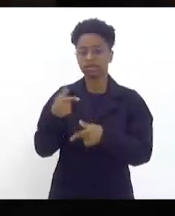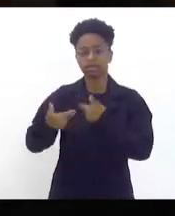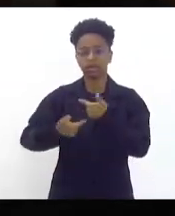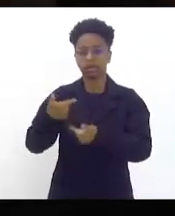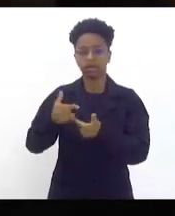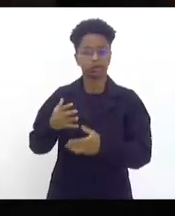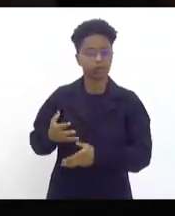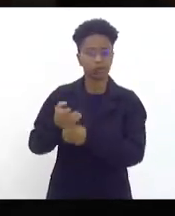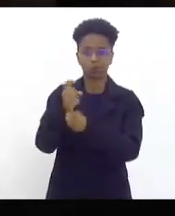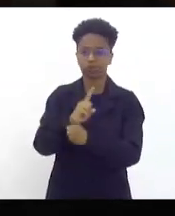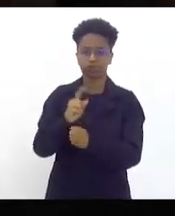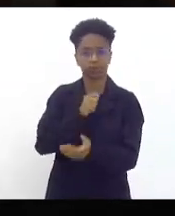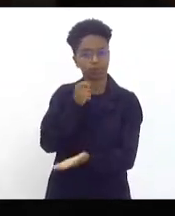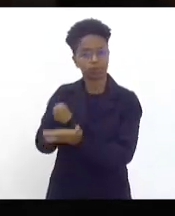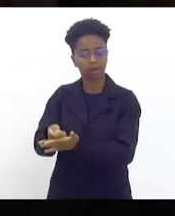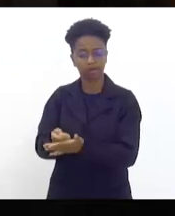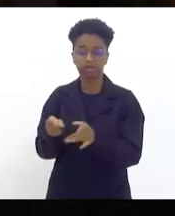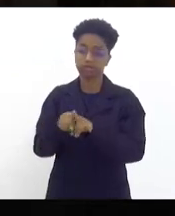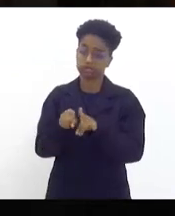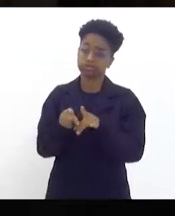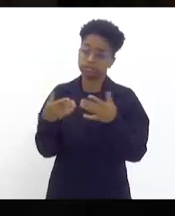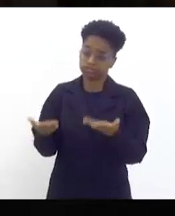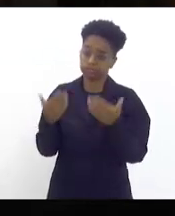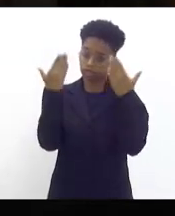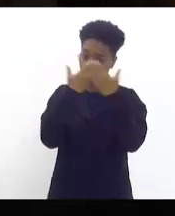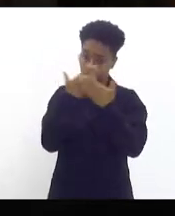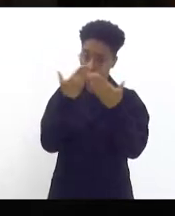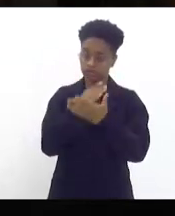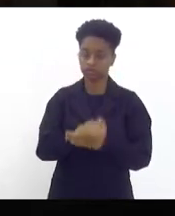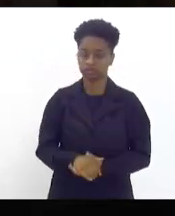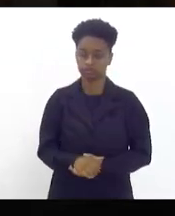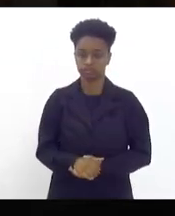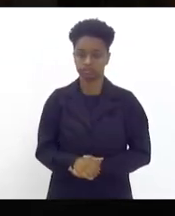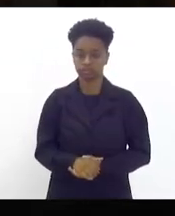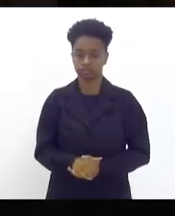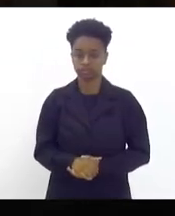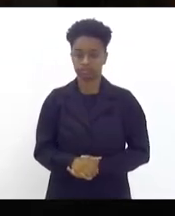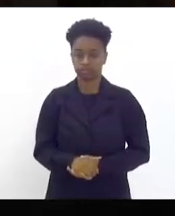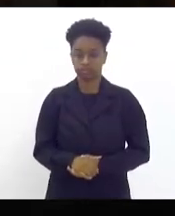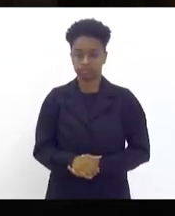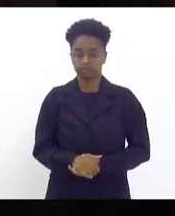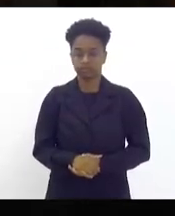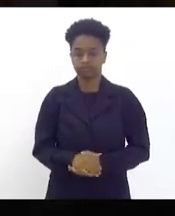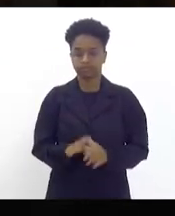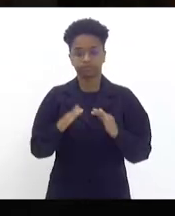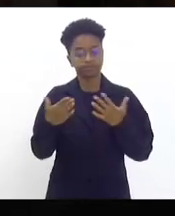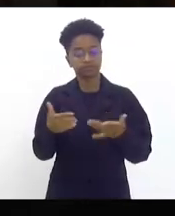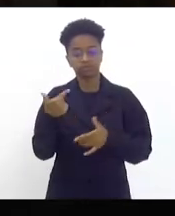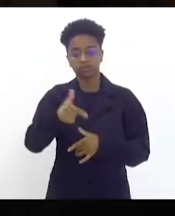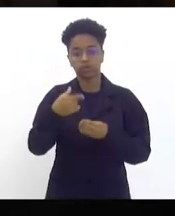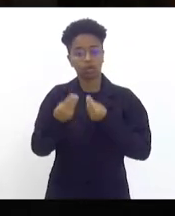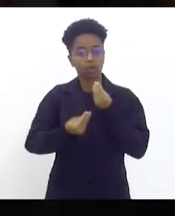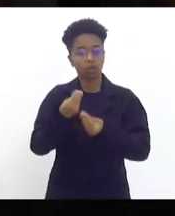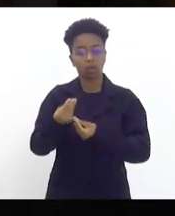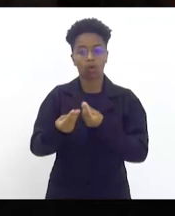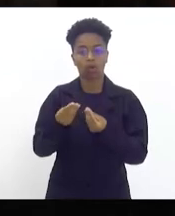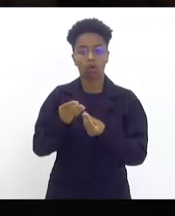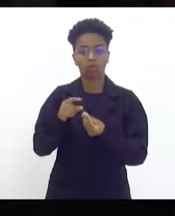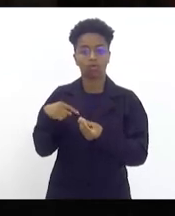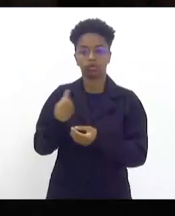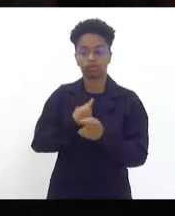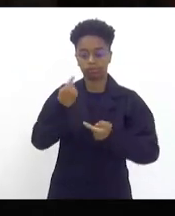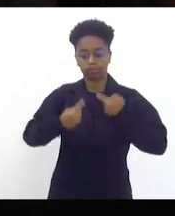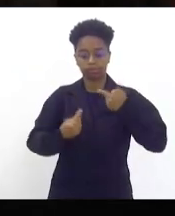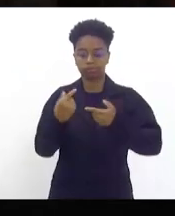no conto geral portanto é invisibilizado E aí não há como nós avançarmos essa